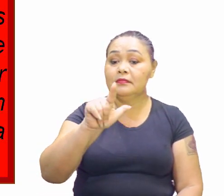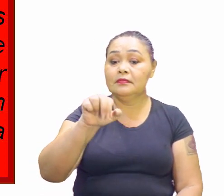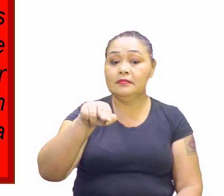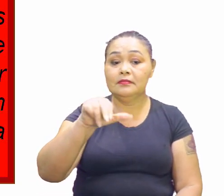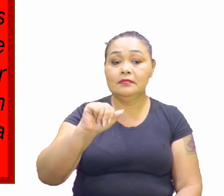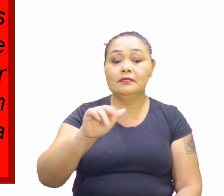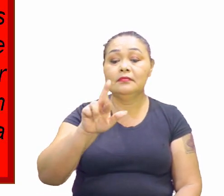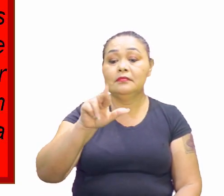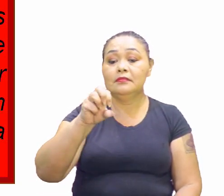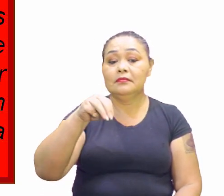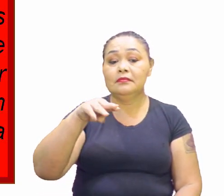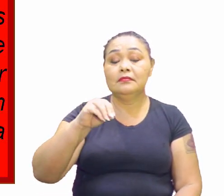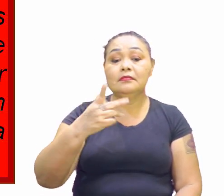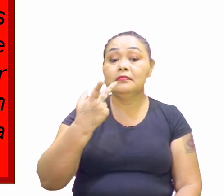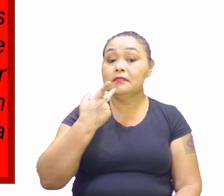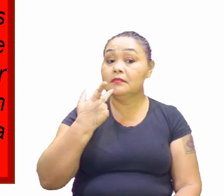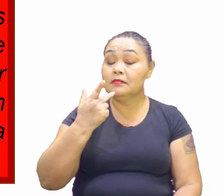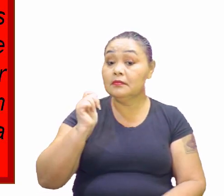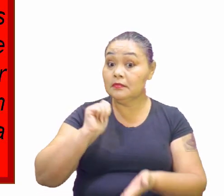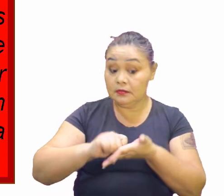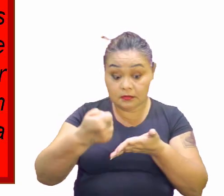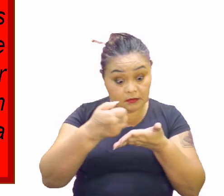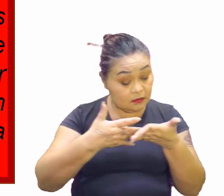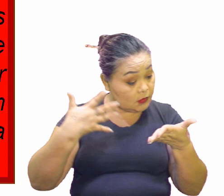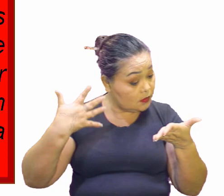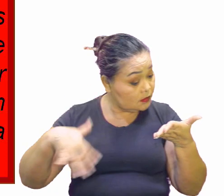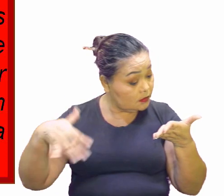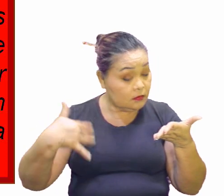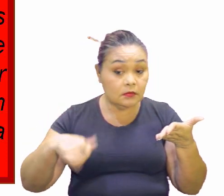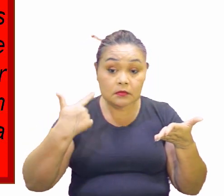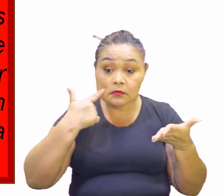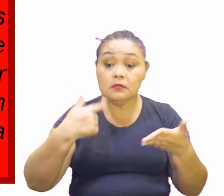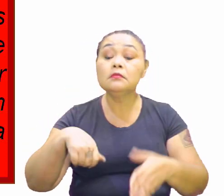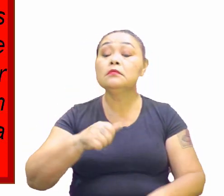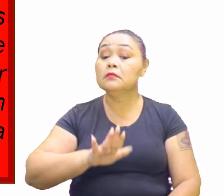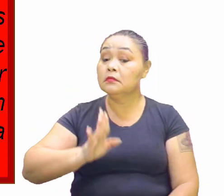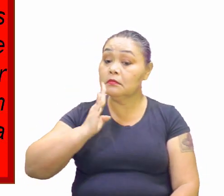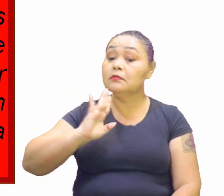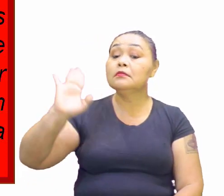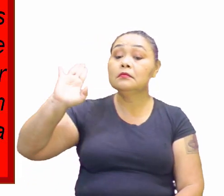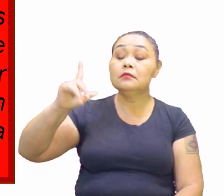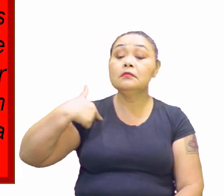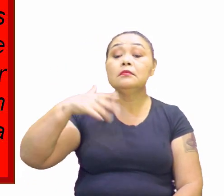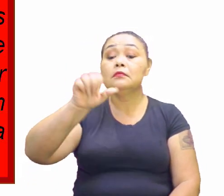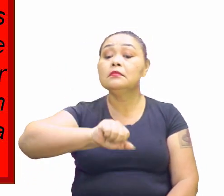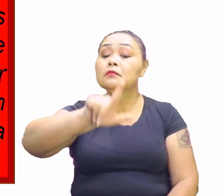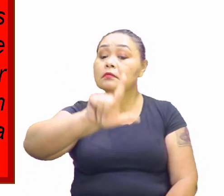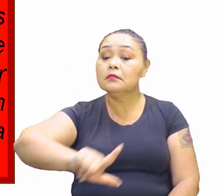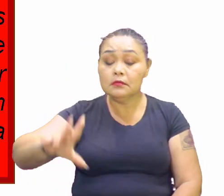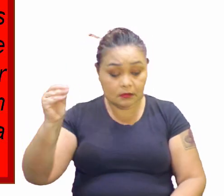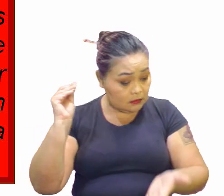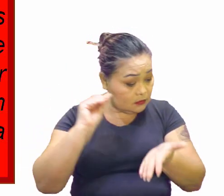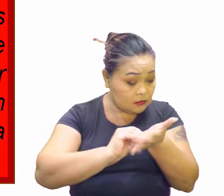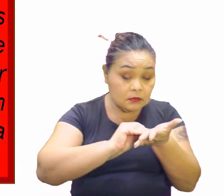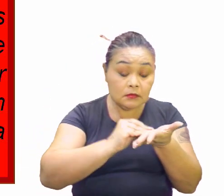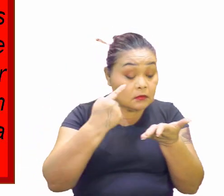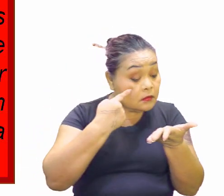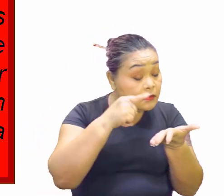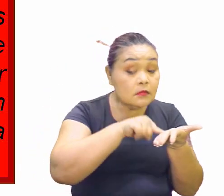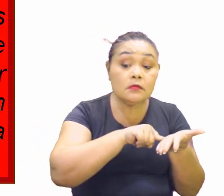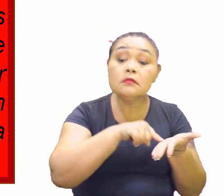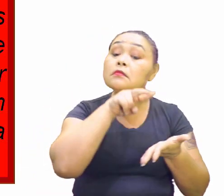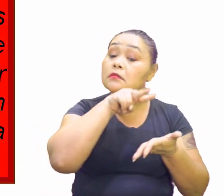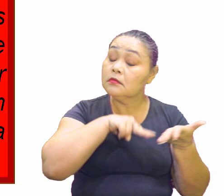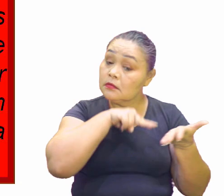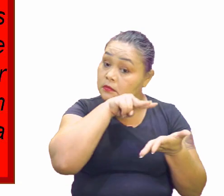fazendo a bonito. É. Quando você vai corrigir, nossa, esse candidato já pegou a literatura, colocou, percebe-se que